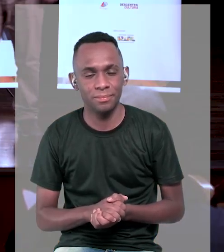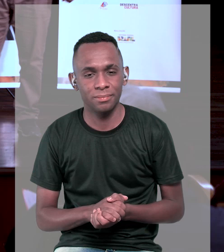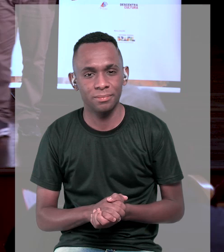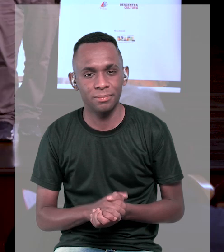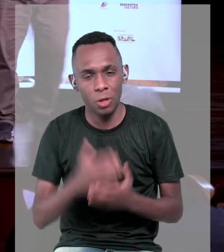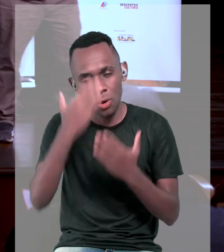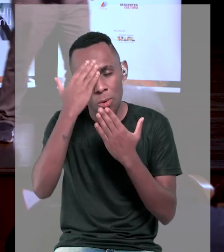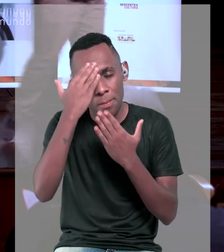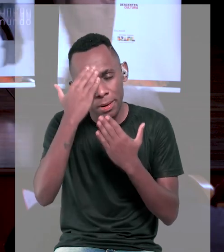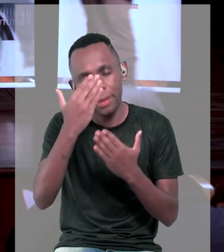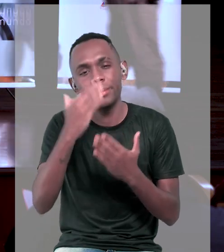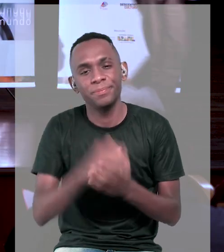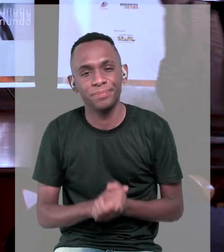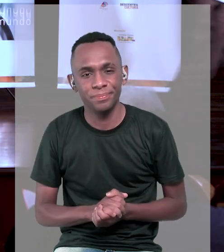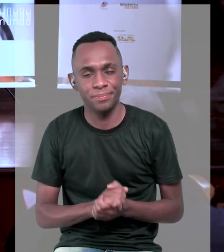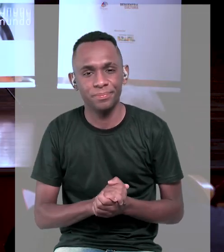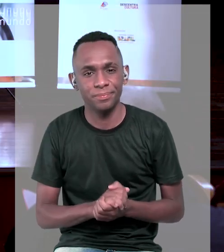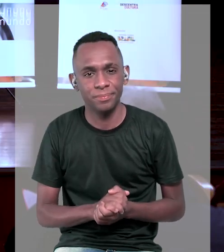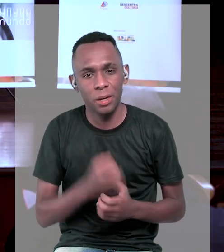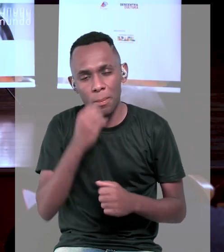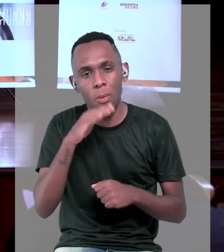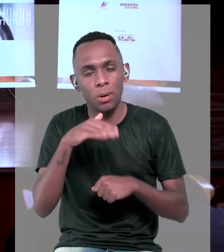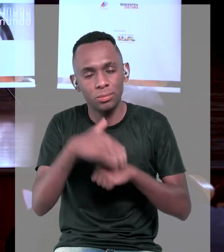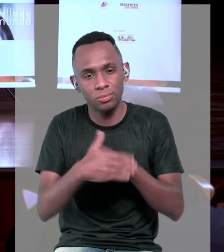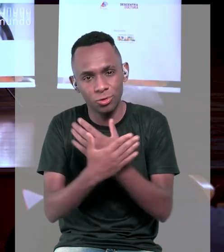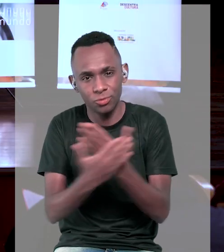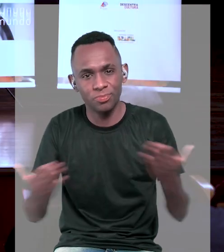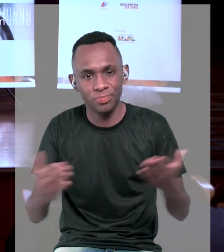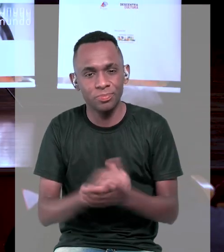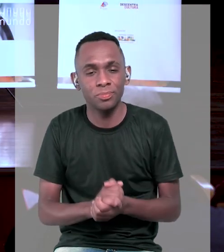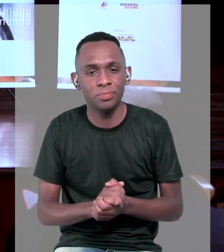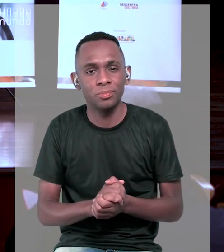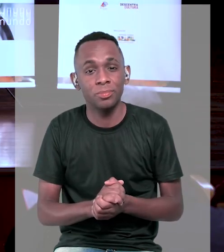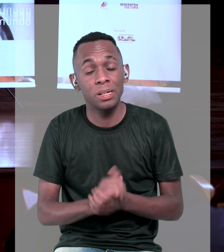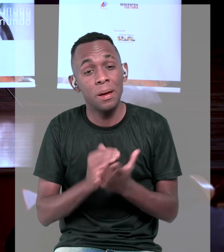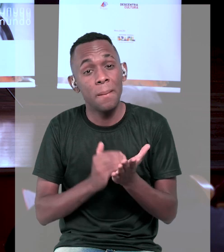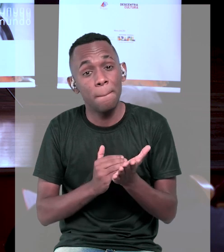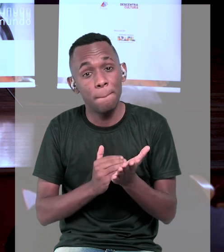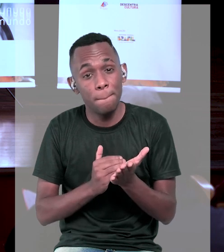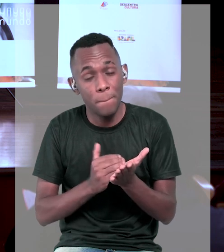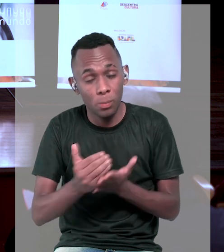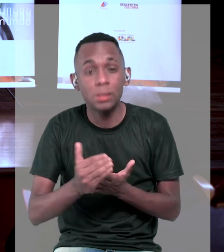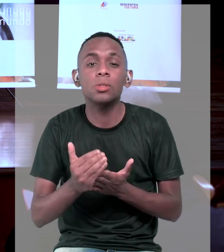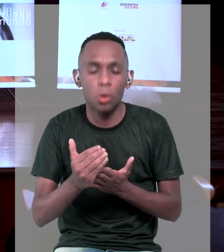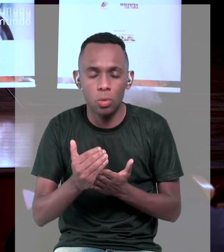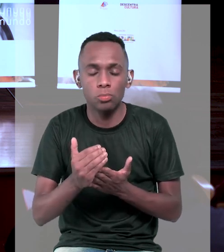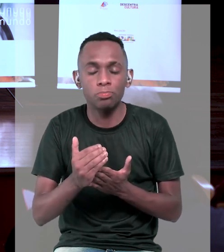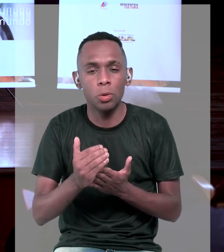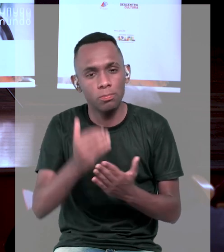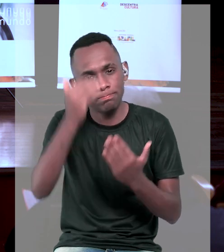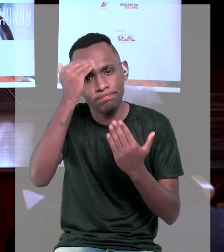Obrigado, Afonso. Boa noite. Gente, para começar, muito